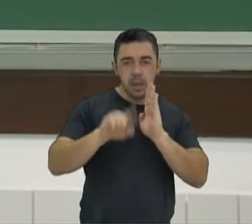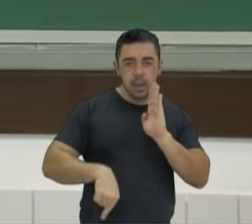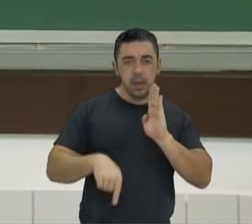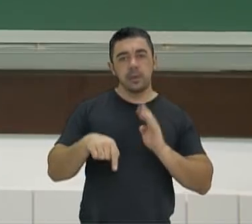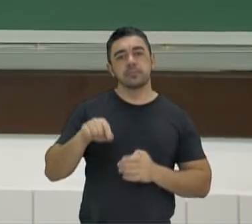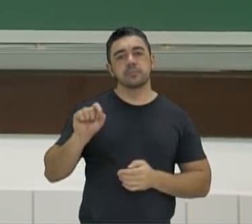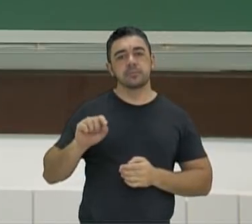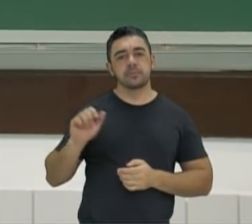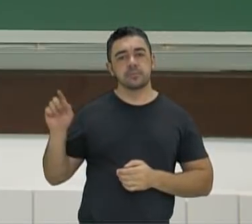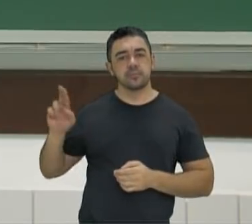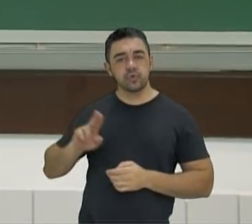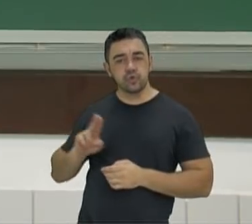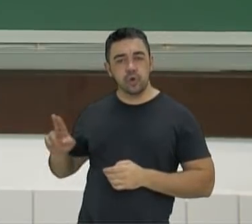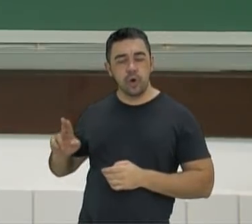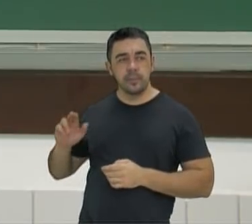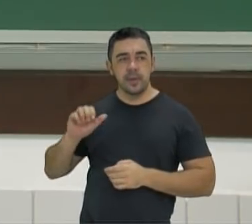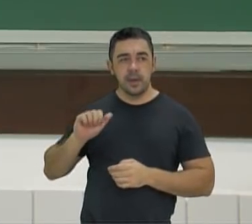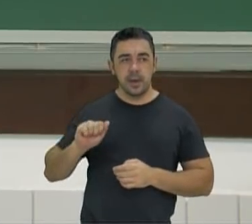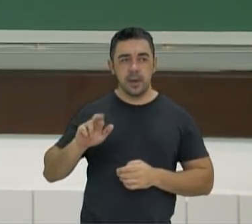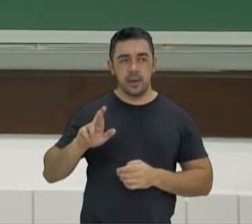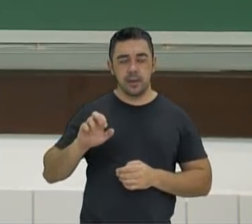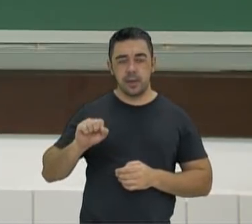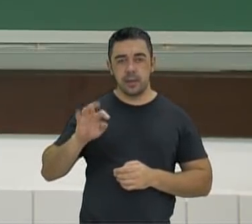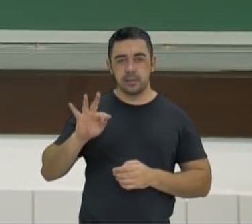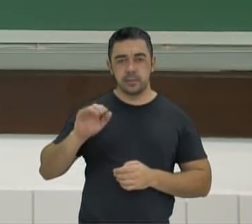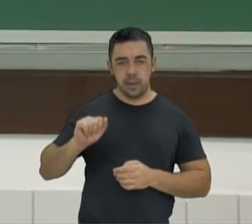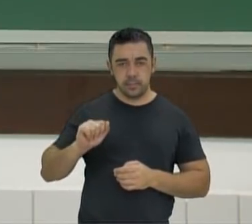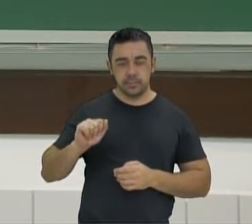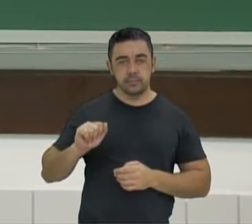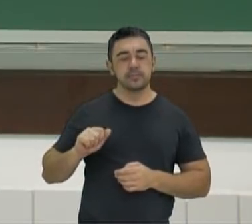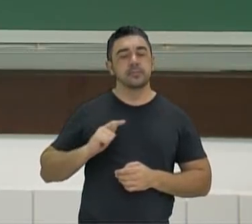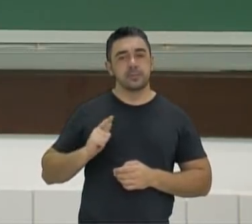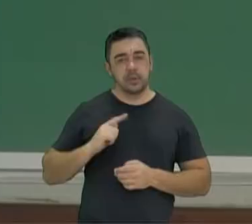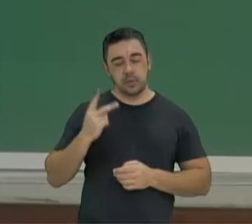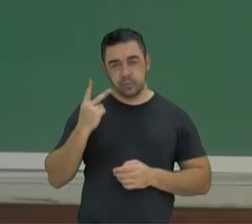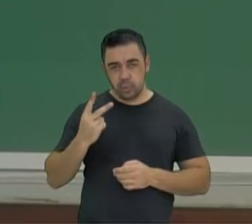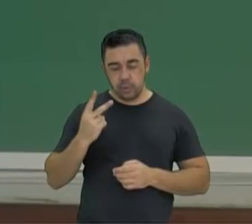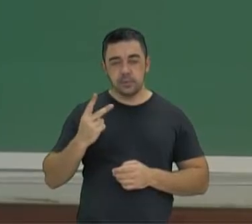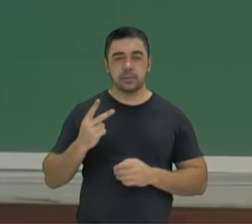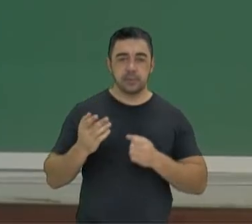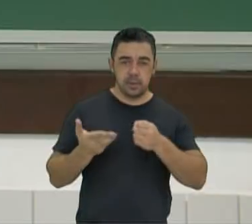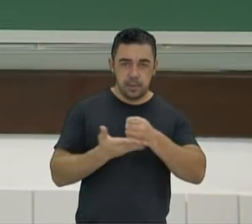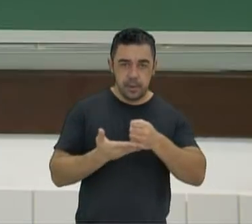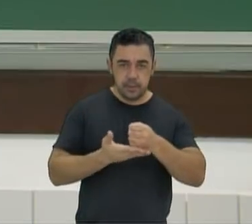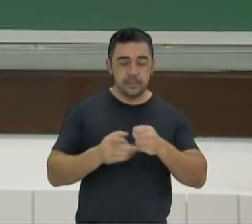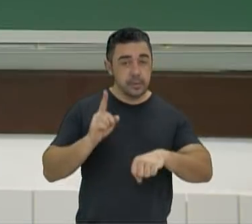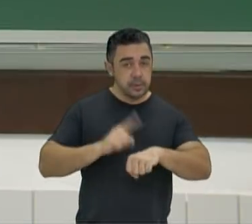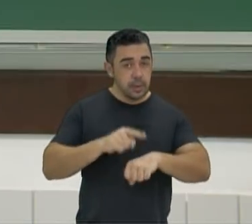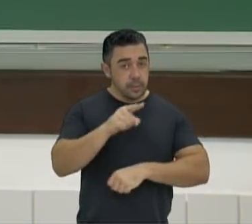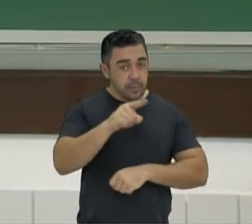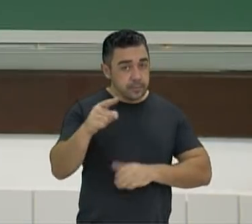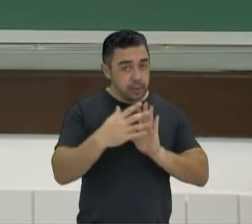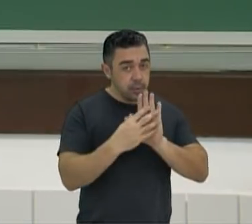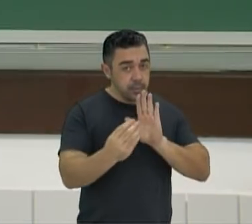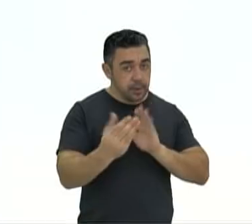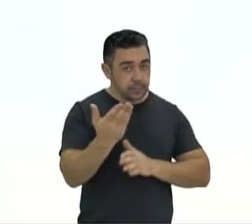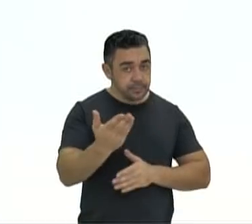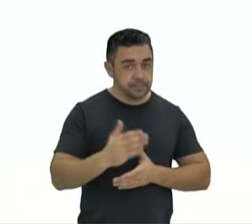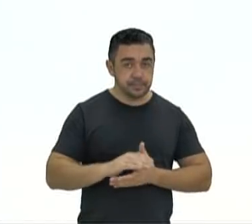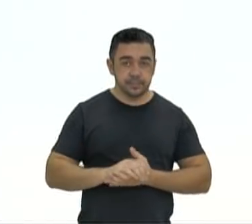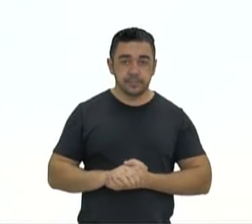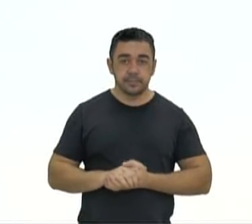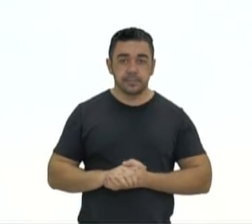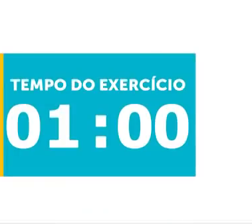desse prisma, são chamados de arestas, tudo bem? E a gente tem arestas e arestas da base. Tempo para vocês copiarem esse